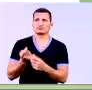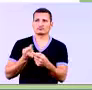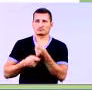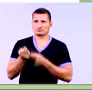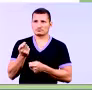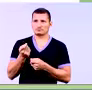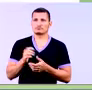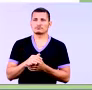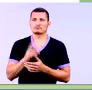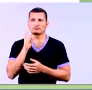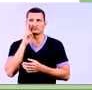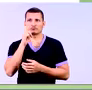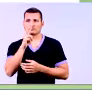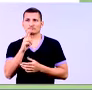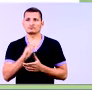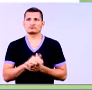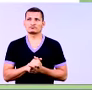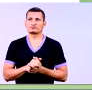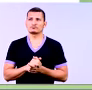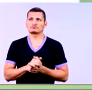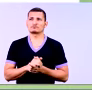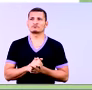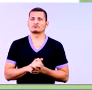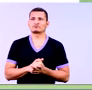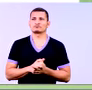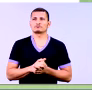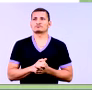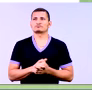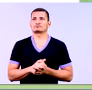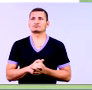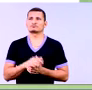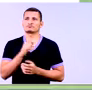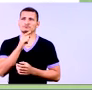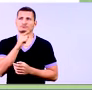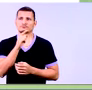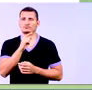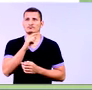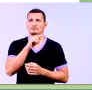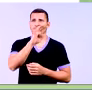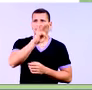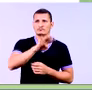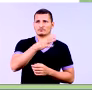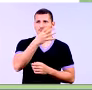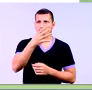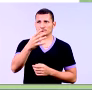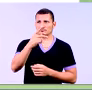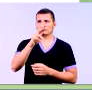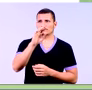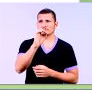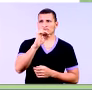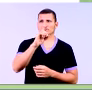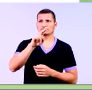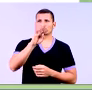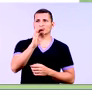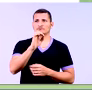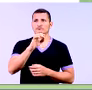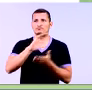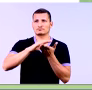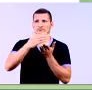favor. Nesse momento, percebam que nós temos a mesma situação na tabela produto. Então, nós temos notebook, 20 em